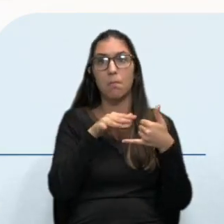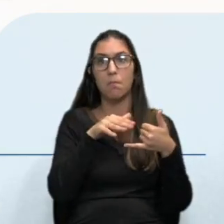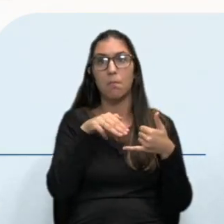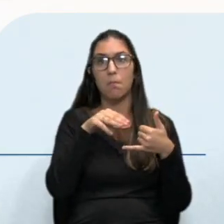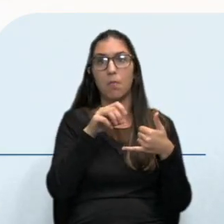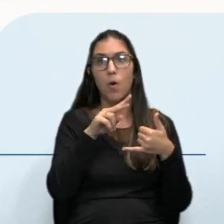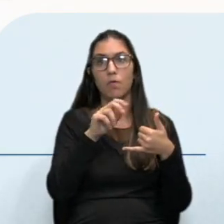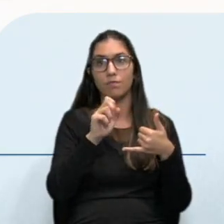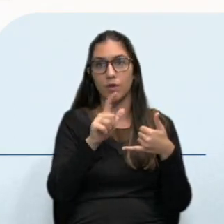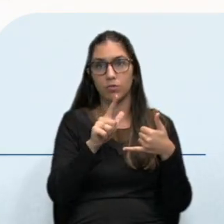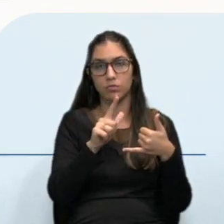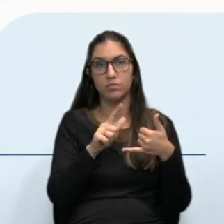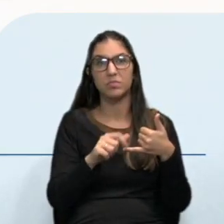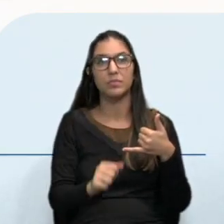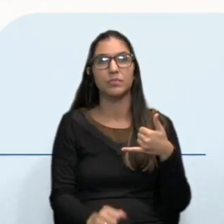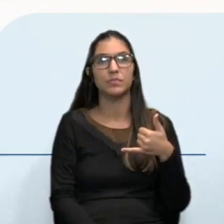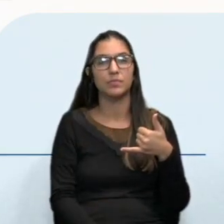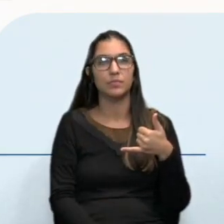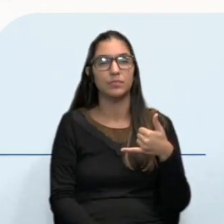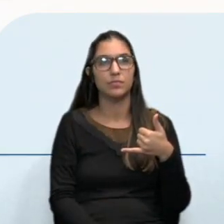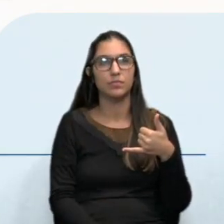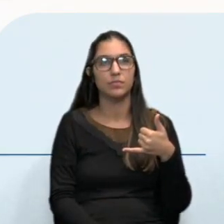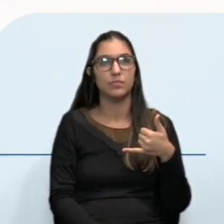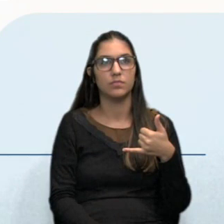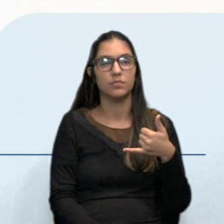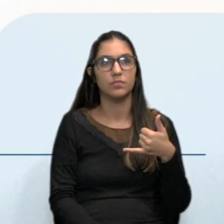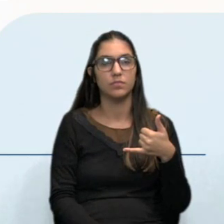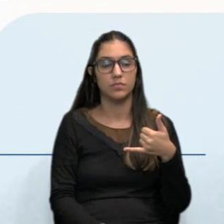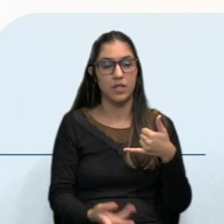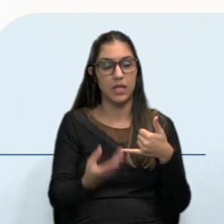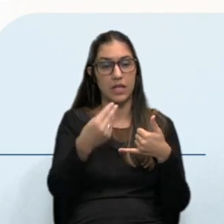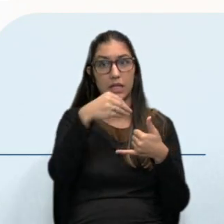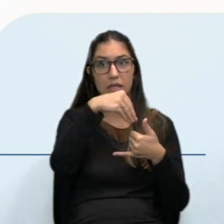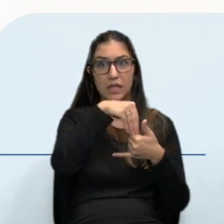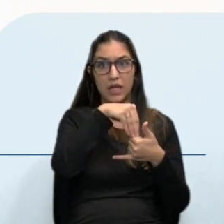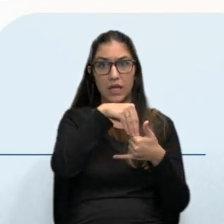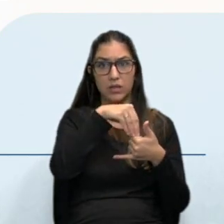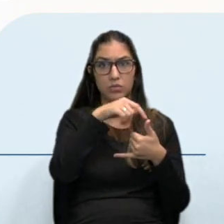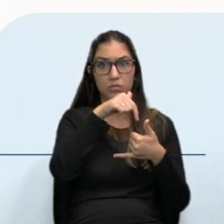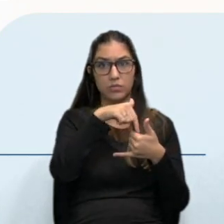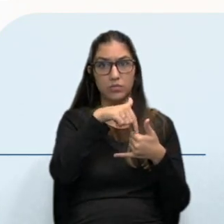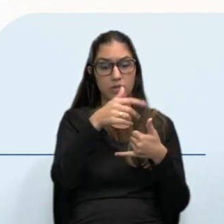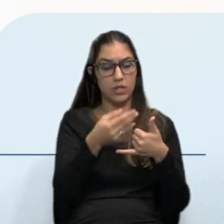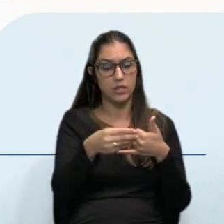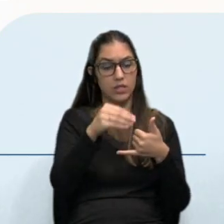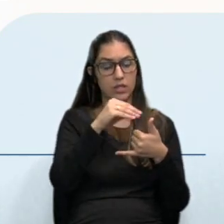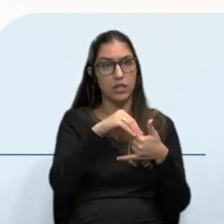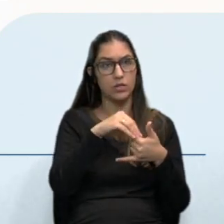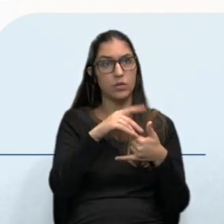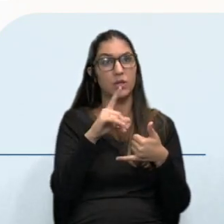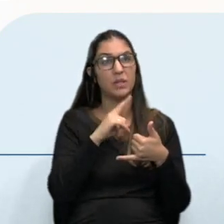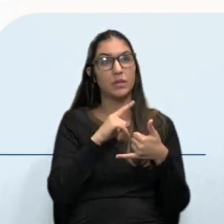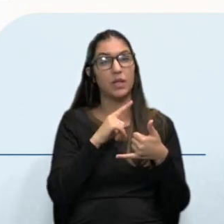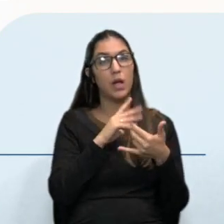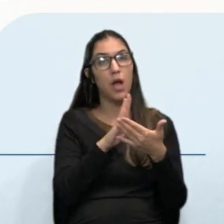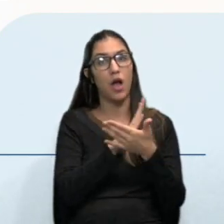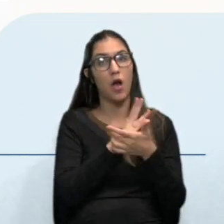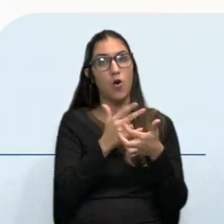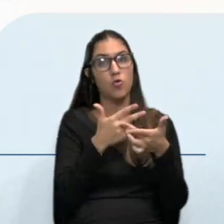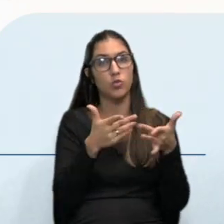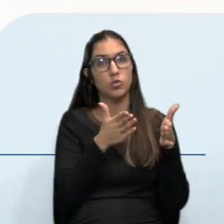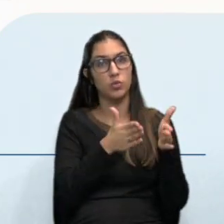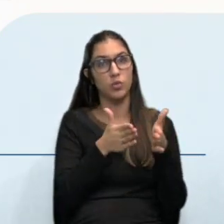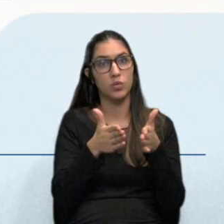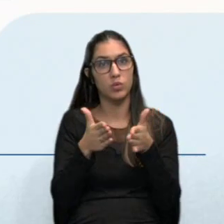mobile station, que a gente viu lá atrás. Dentro dessa estação móvel, dentro desse celular, tem alguns